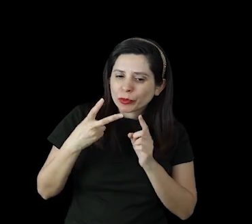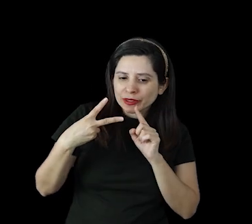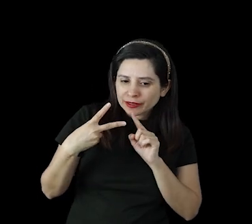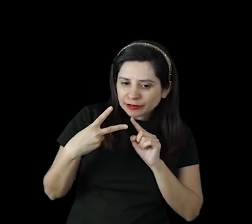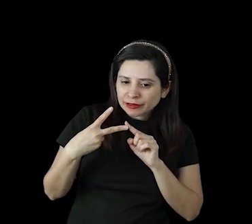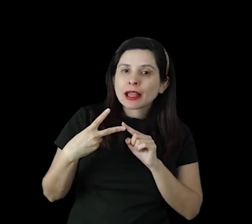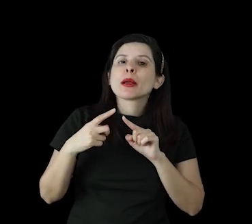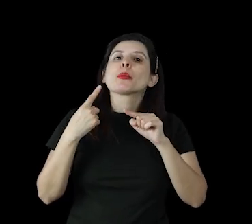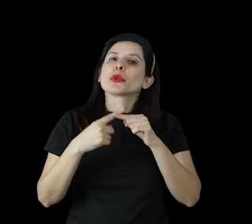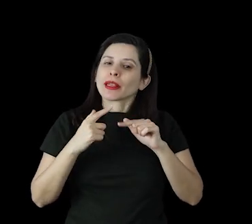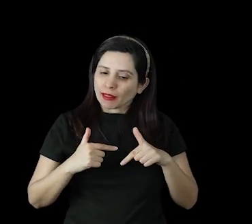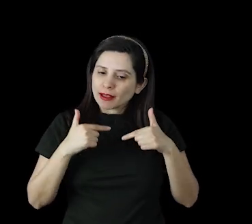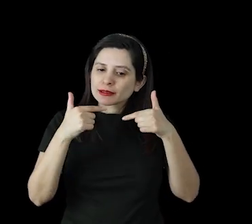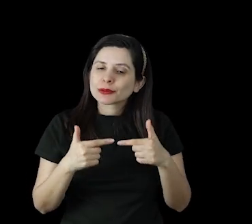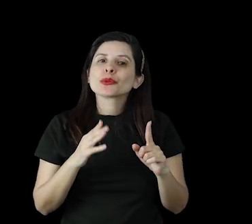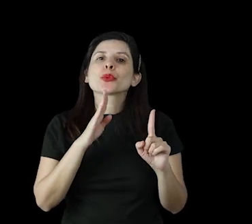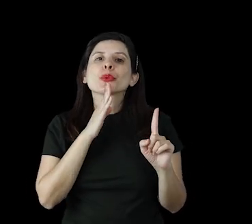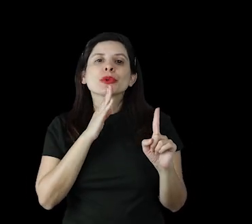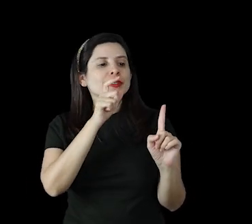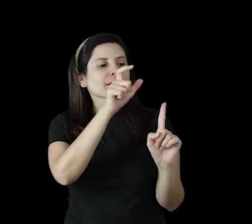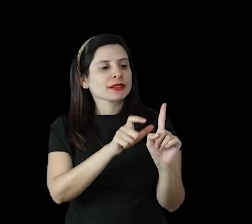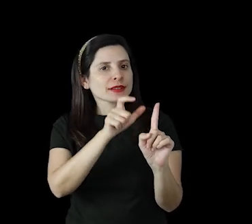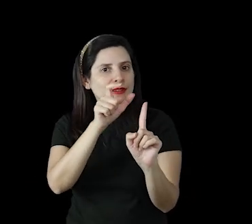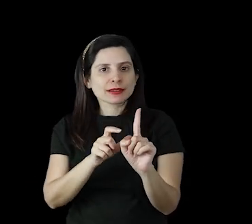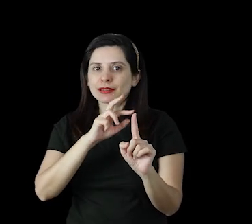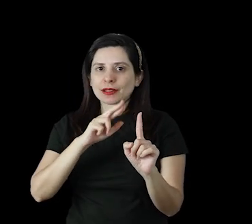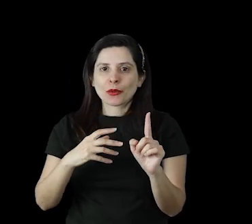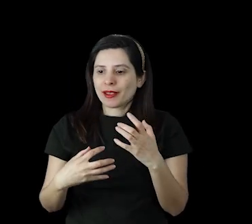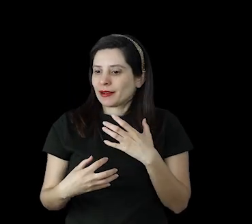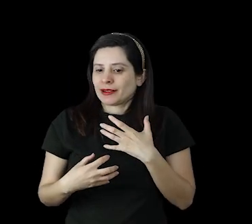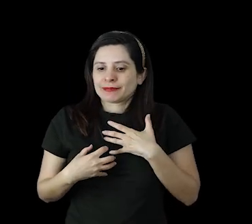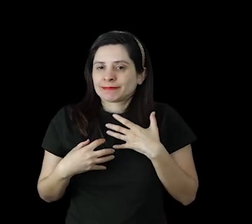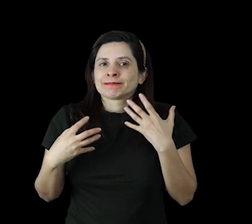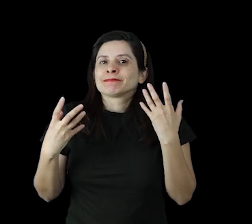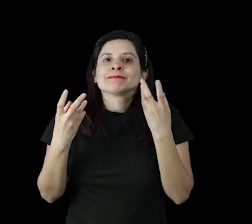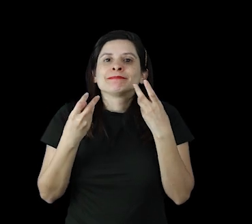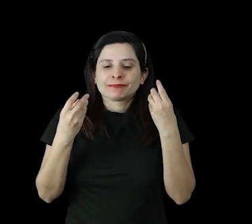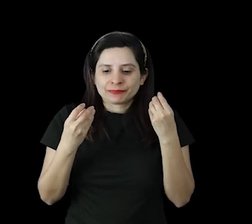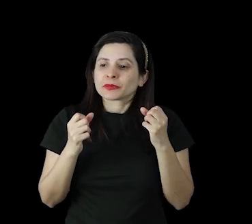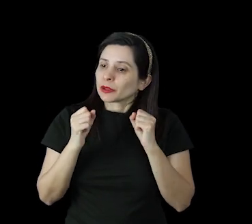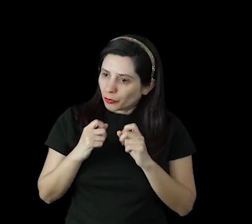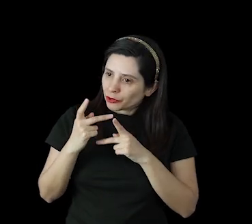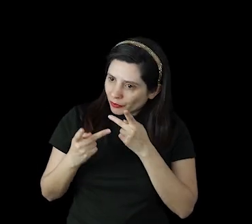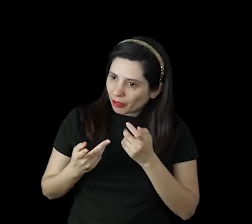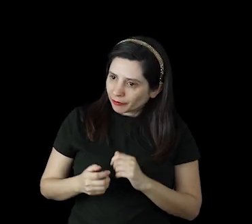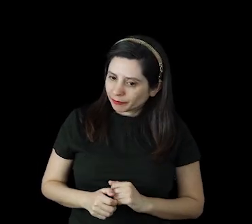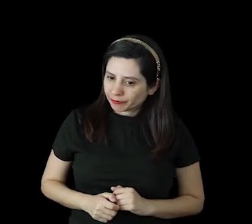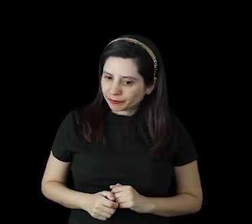que a gente conhece um personagem, né, não é nas sensações. Pode falar, Fabiana.